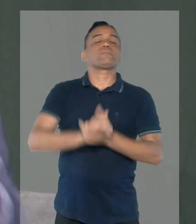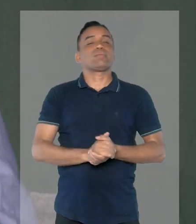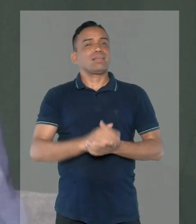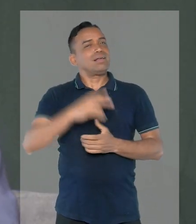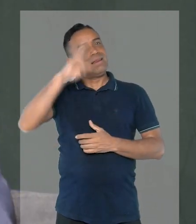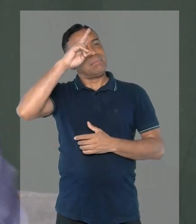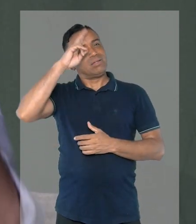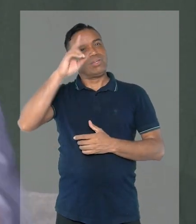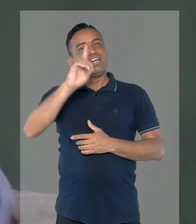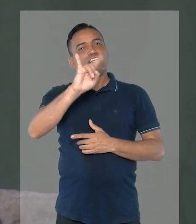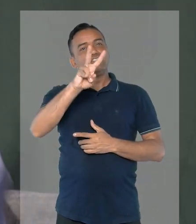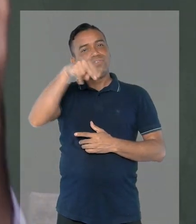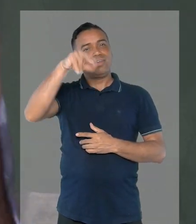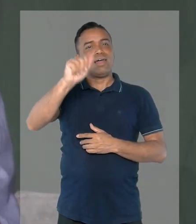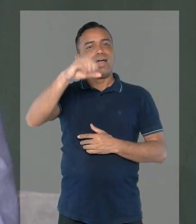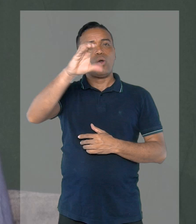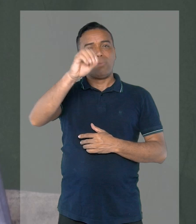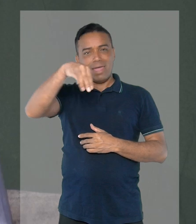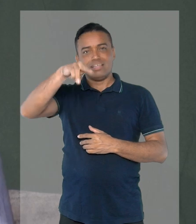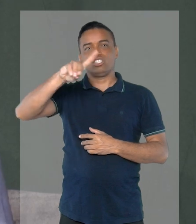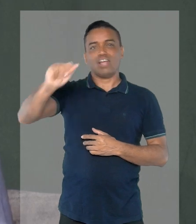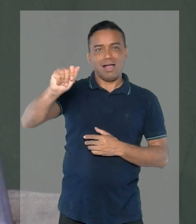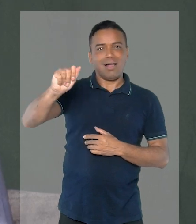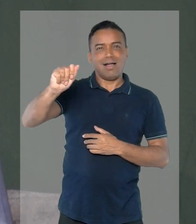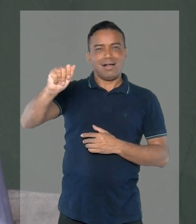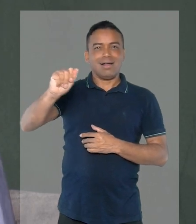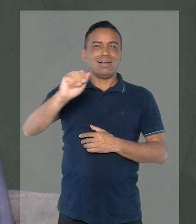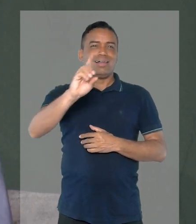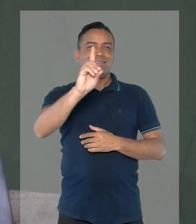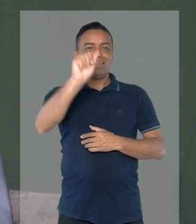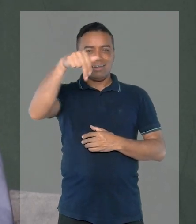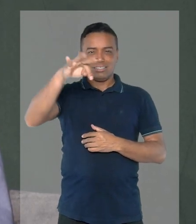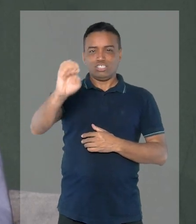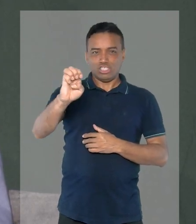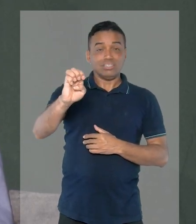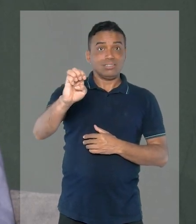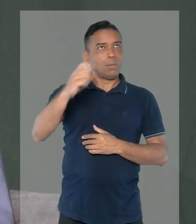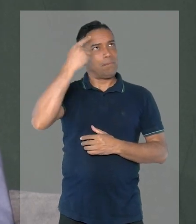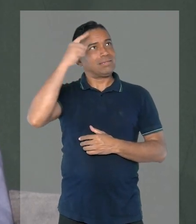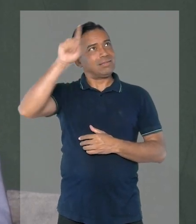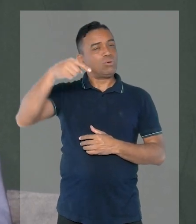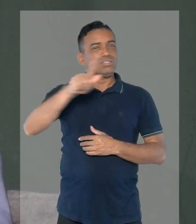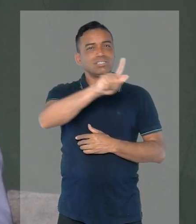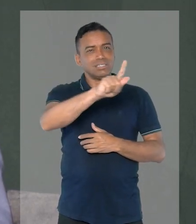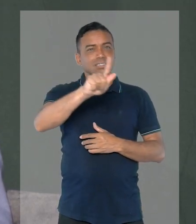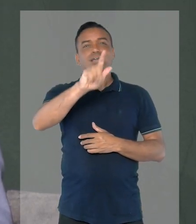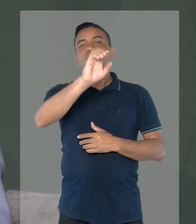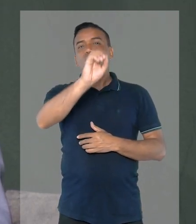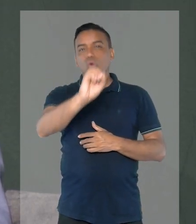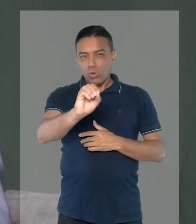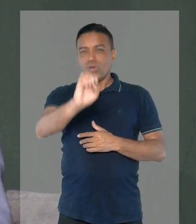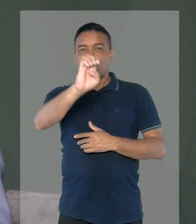ele vai tratar de uma fragmentação do texto dele. Mais adiante, se for pensar, Goethe trata isso